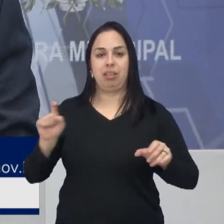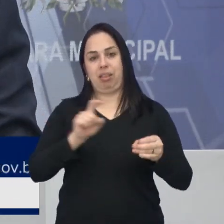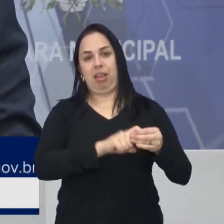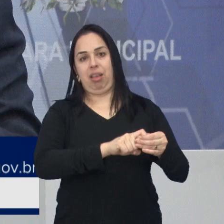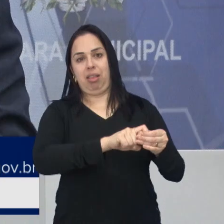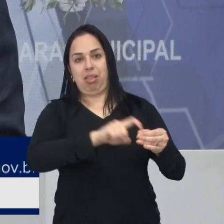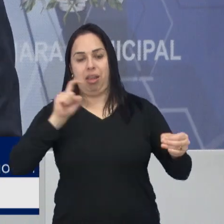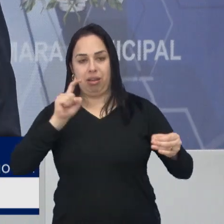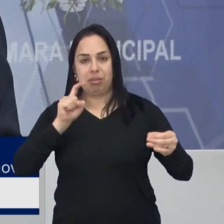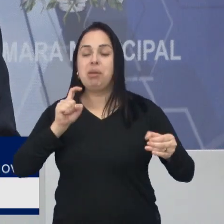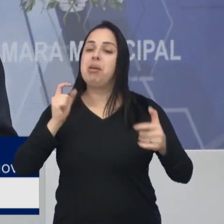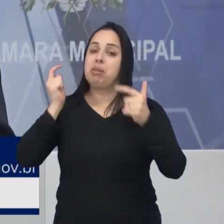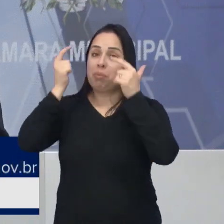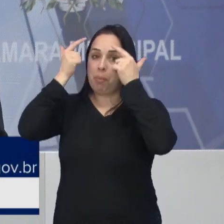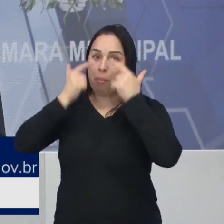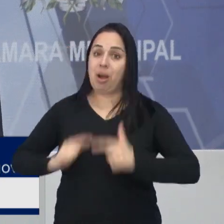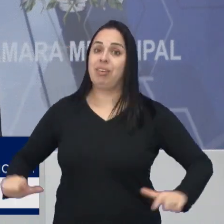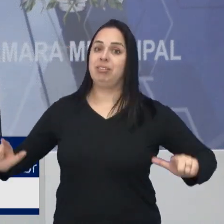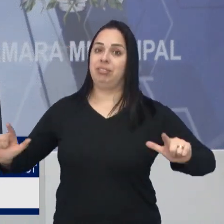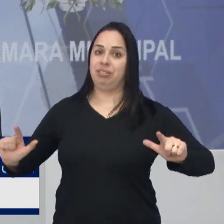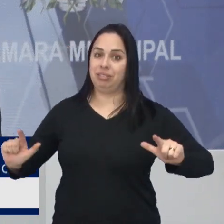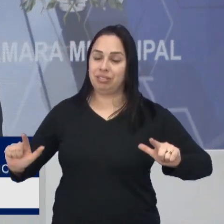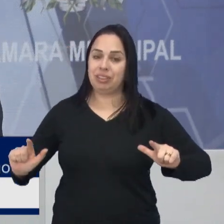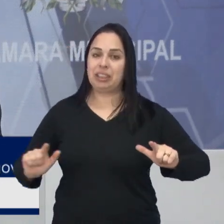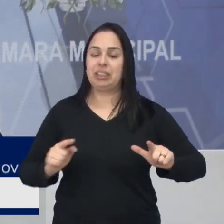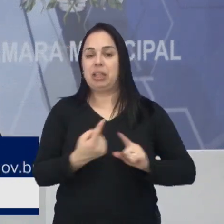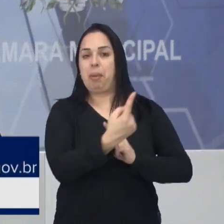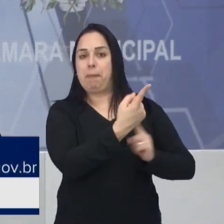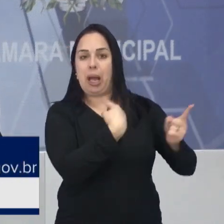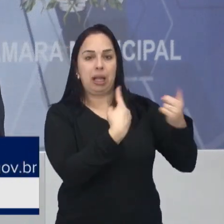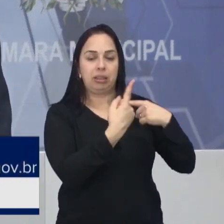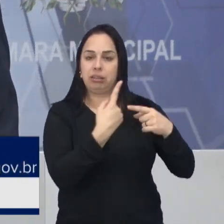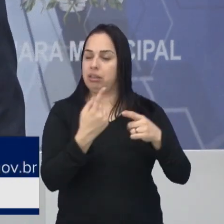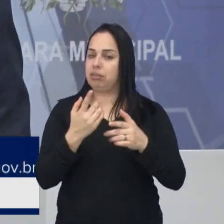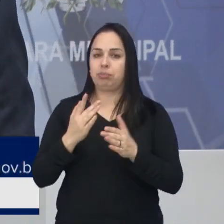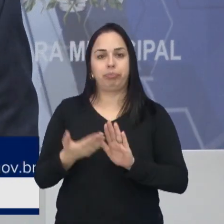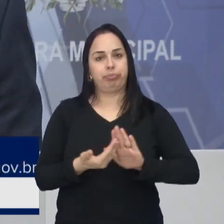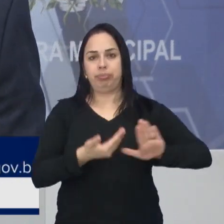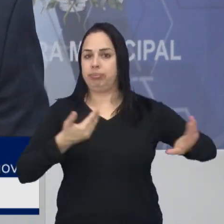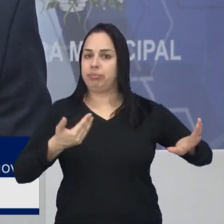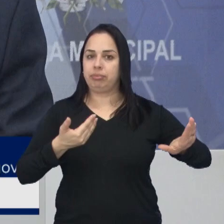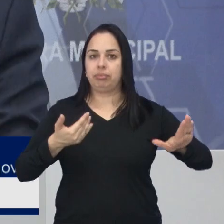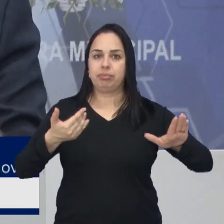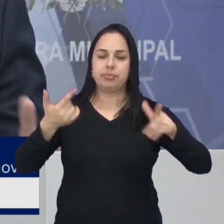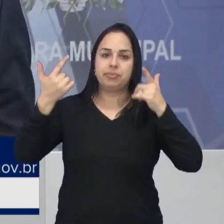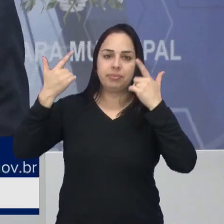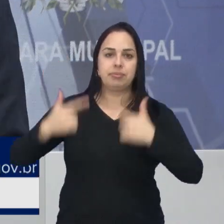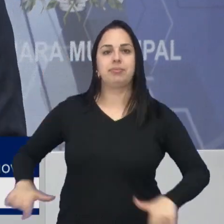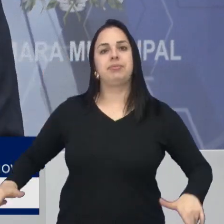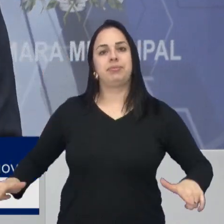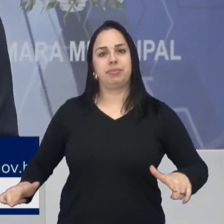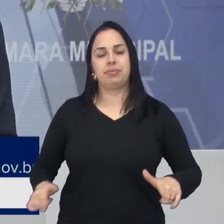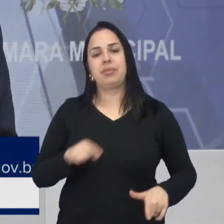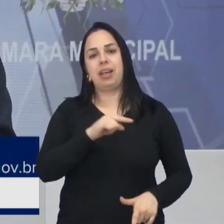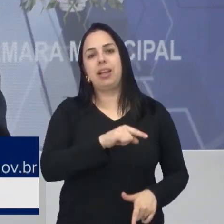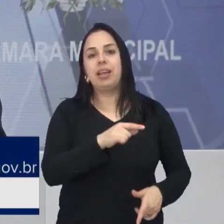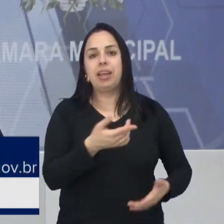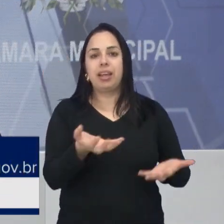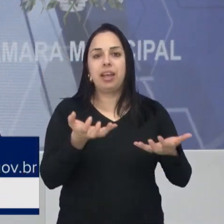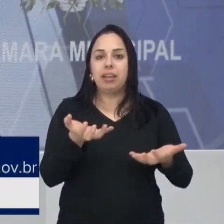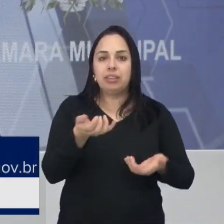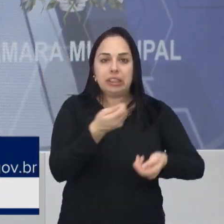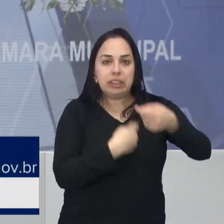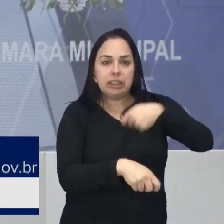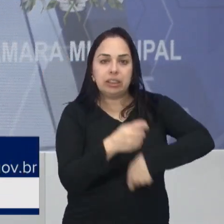sua autonomia das ingerências políticas da vontade de um prefeito que quer usar a máquina pública para